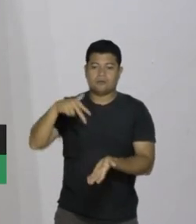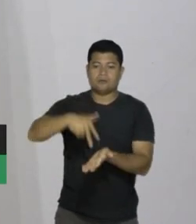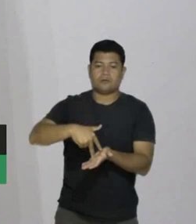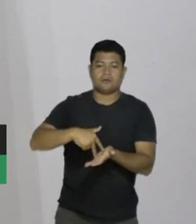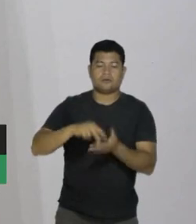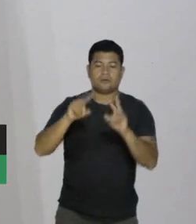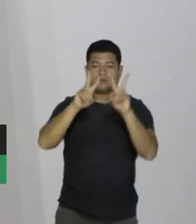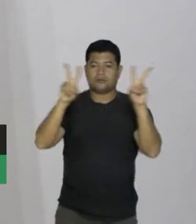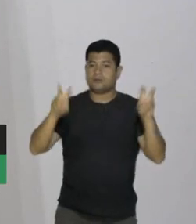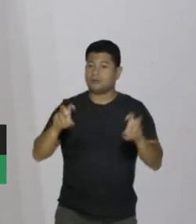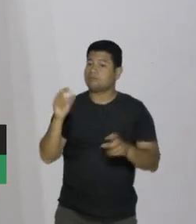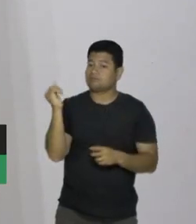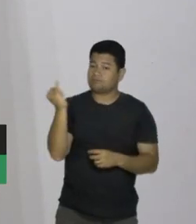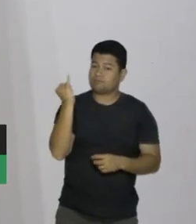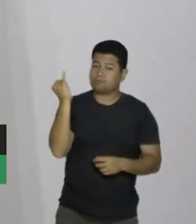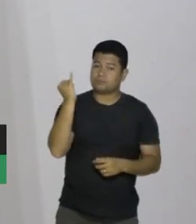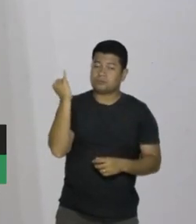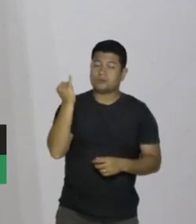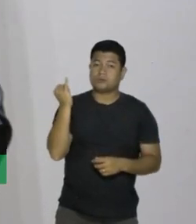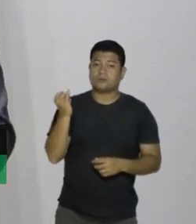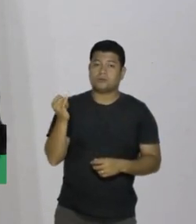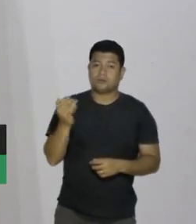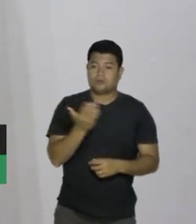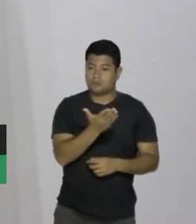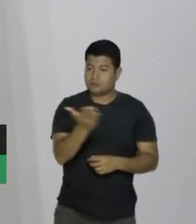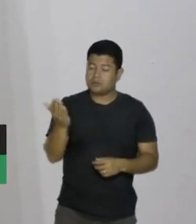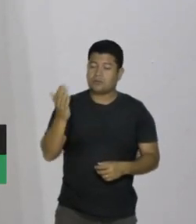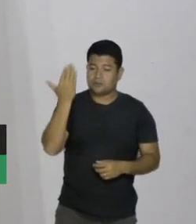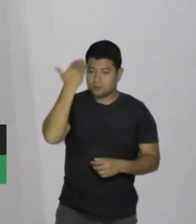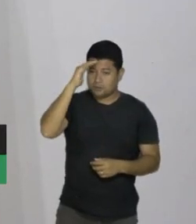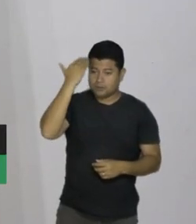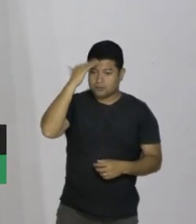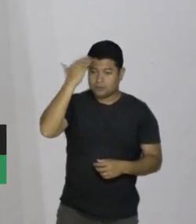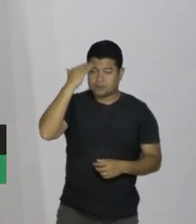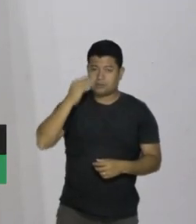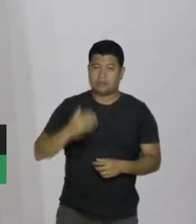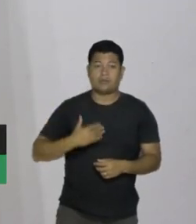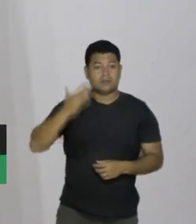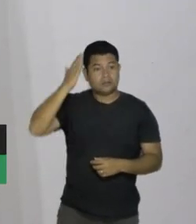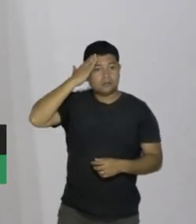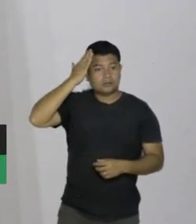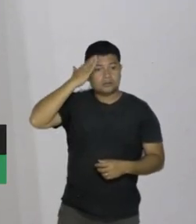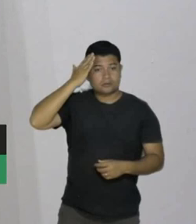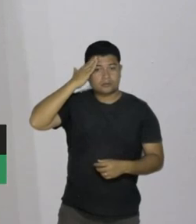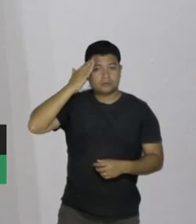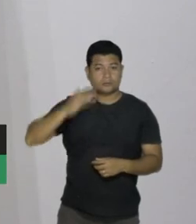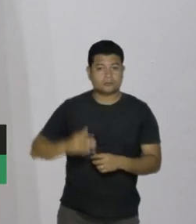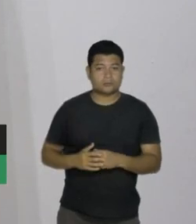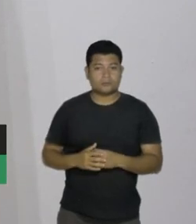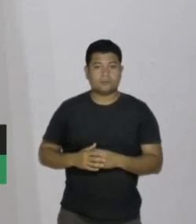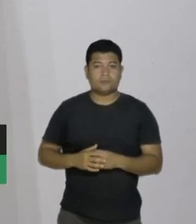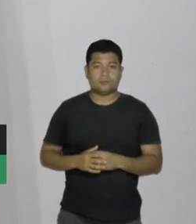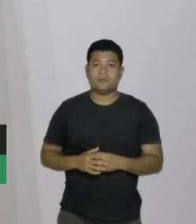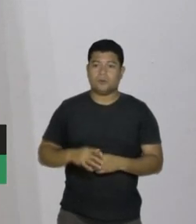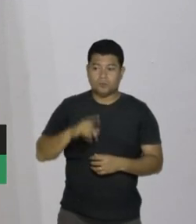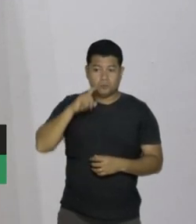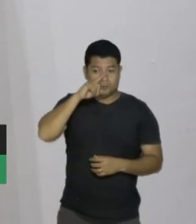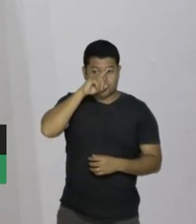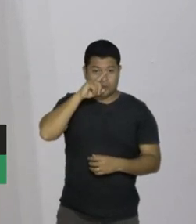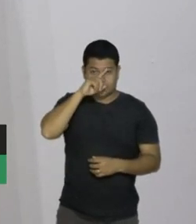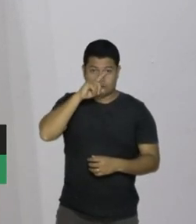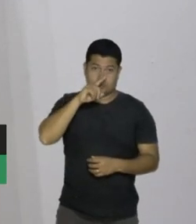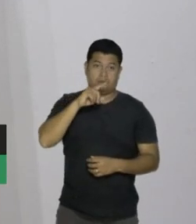é importante esta casa ter conhecimento diante do risco que nós temos para